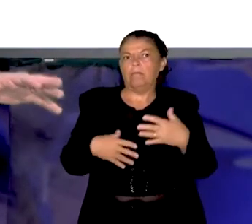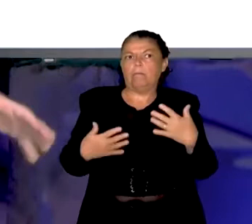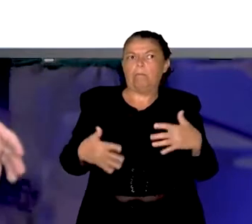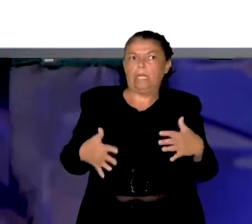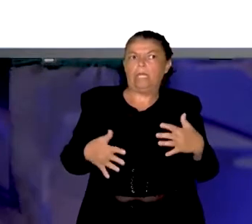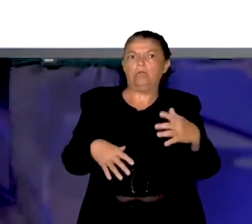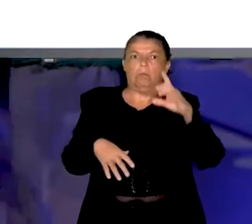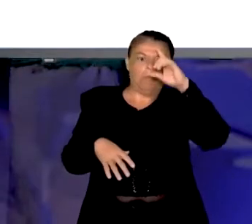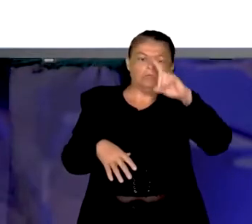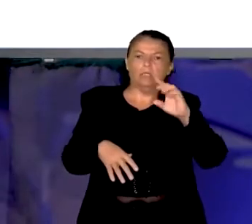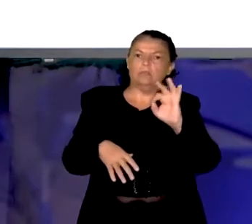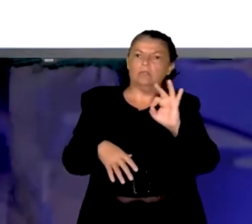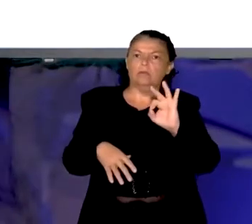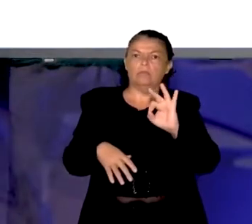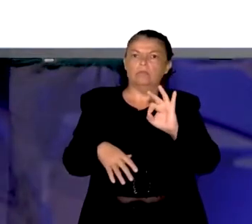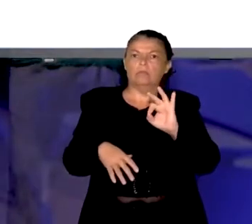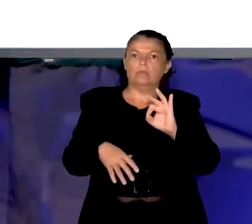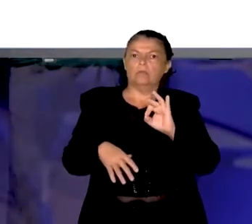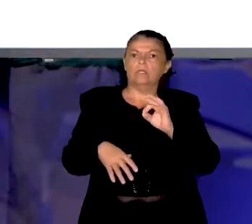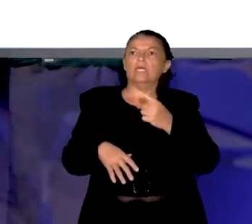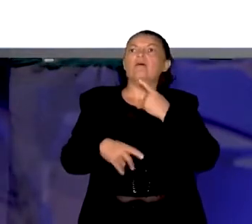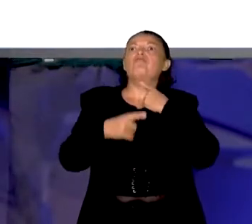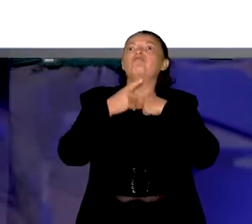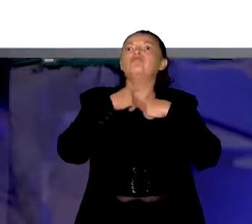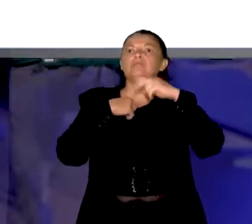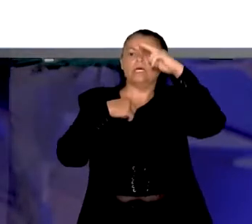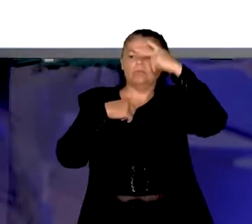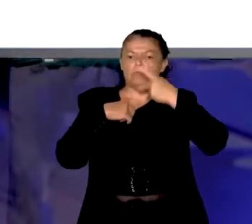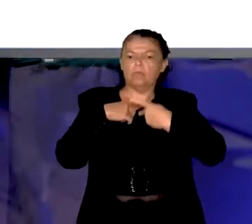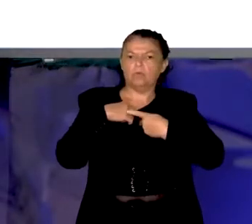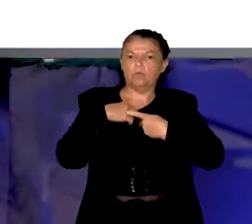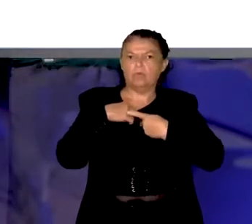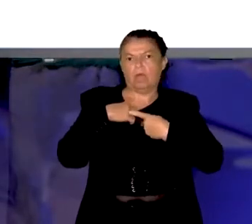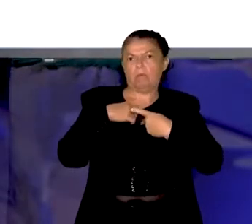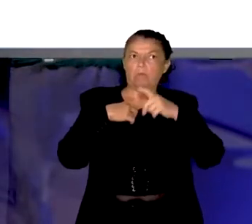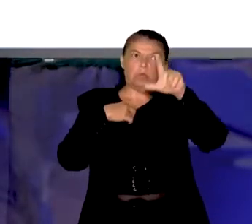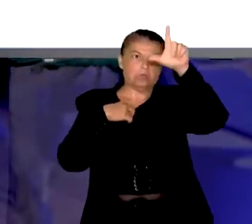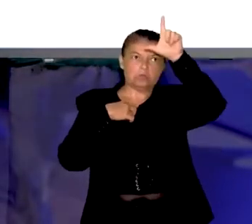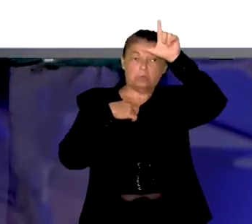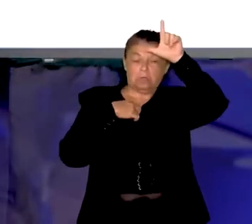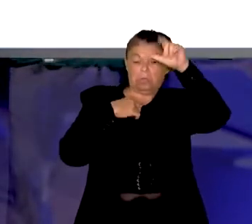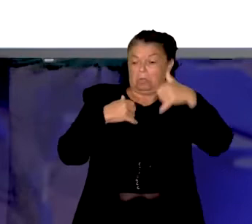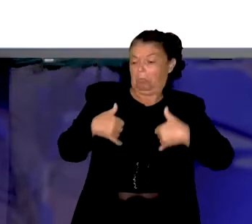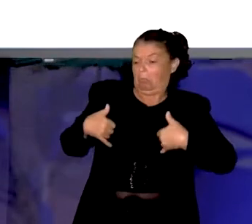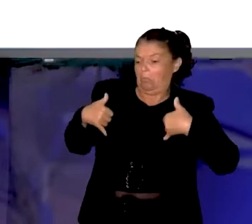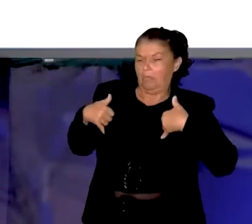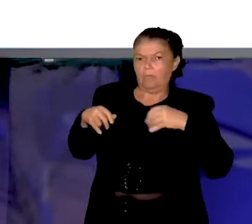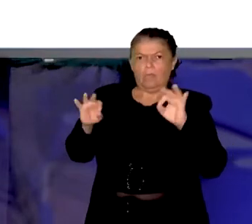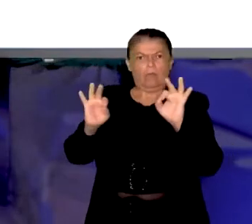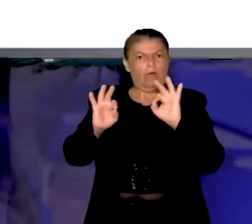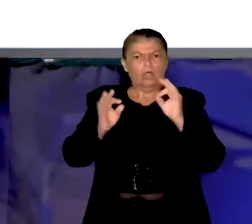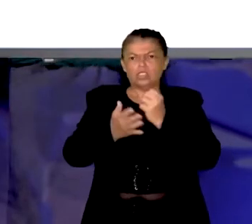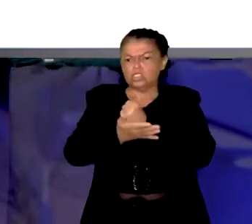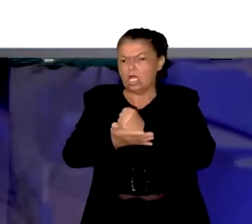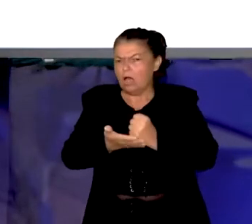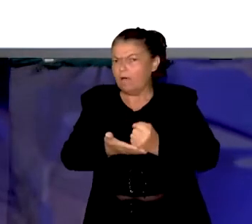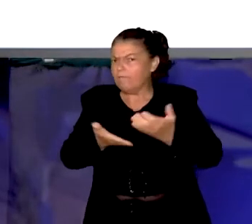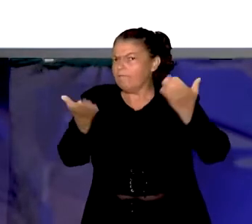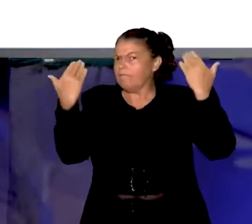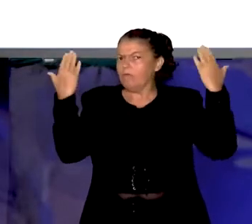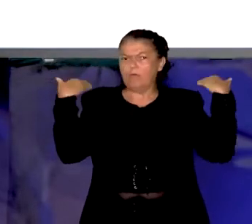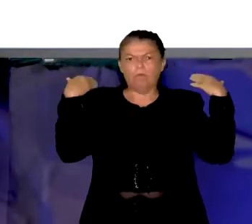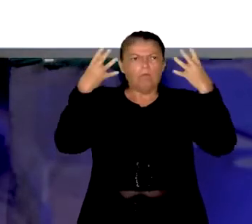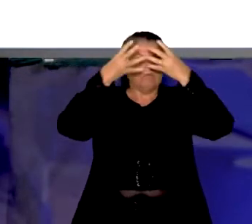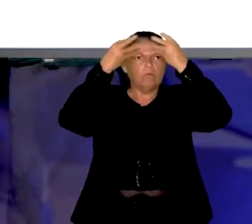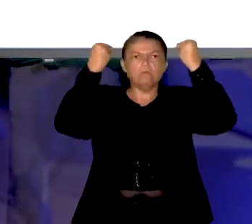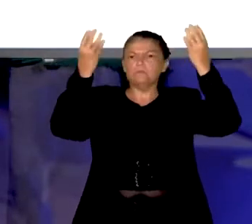para satisfazer o ego, a vontade daquele que era líder. As coisas mudaram, estão mudando